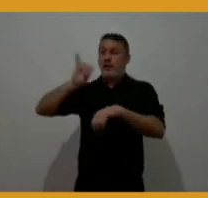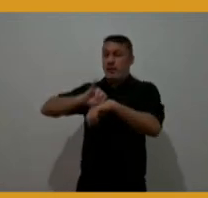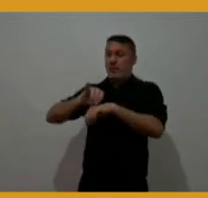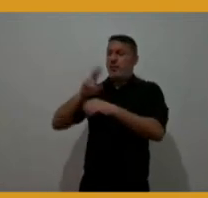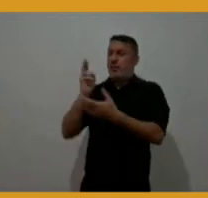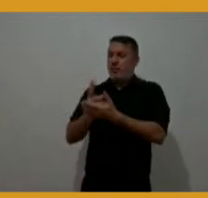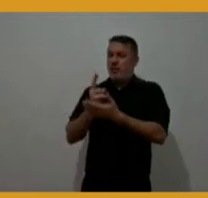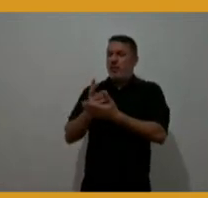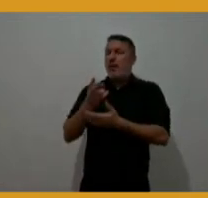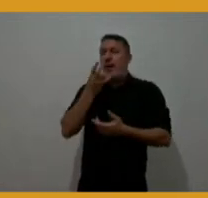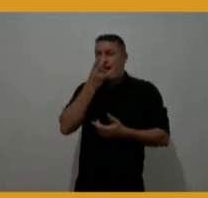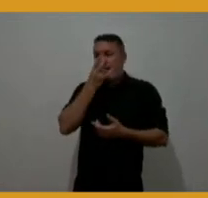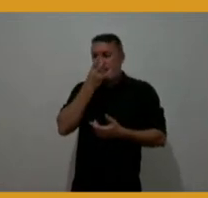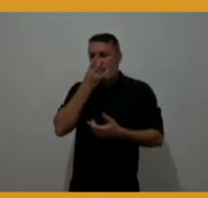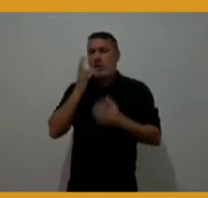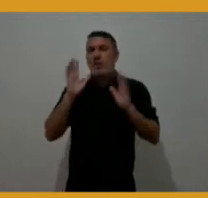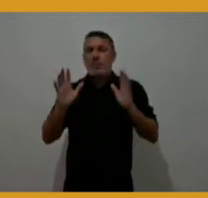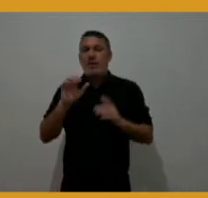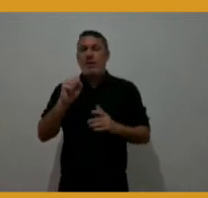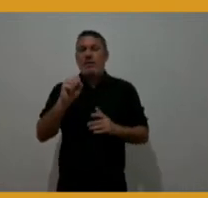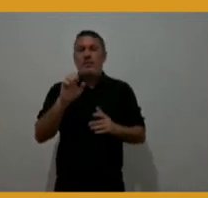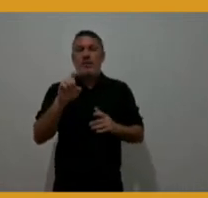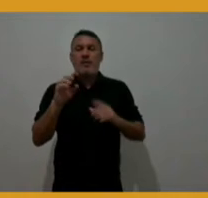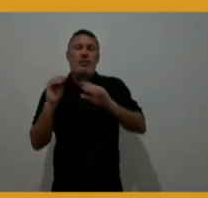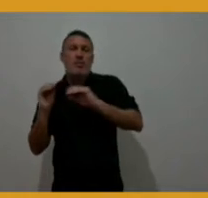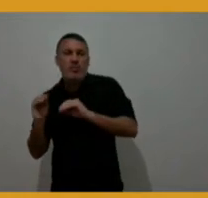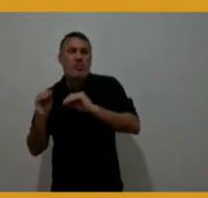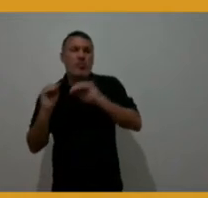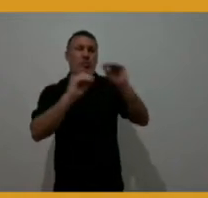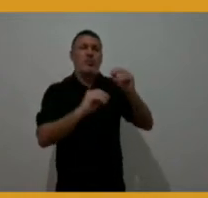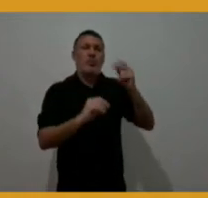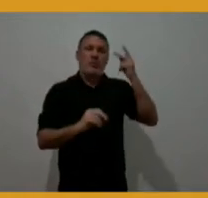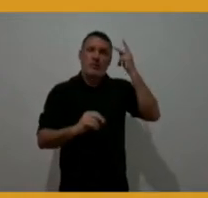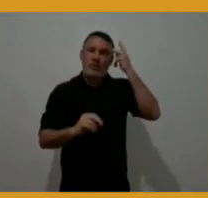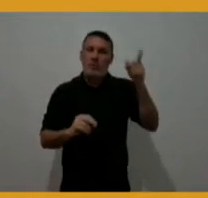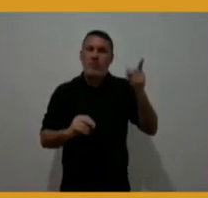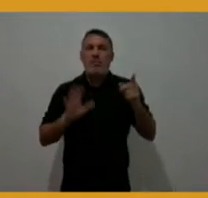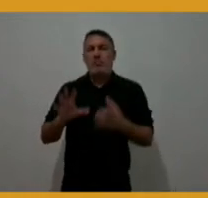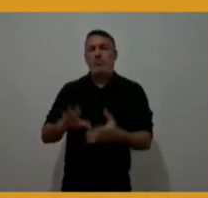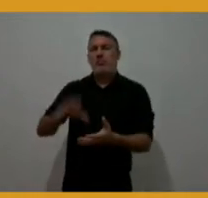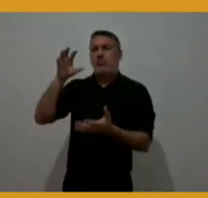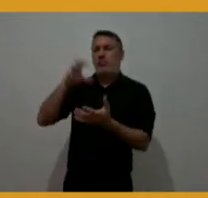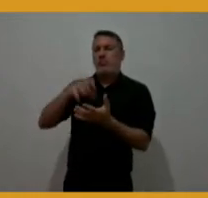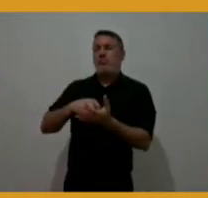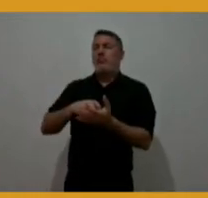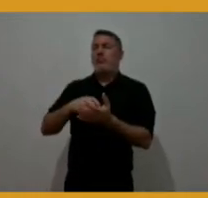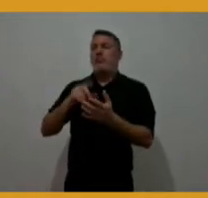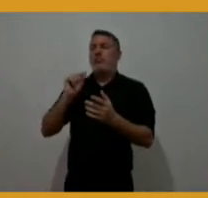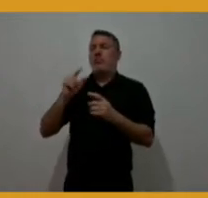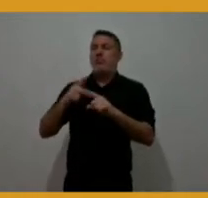do Itapemirim na centralidade do negócio, com centro de manutenção e treinamento.